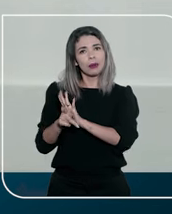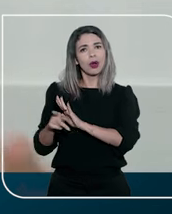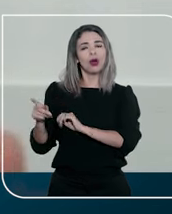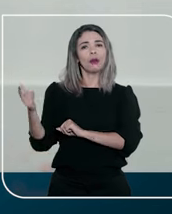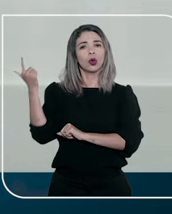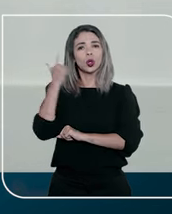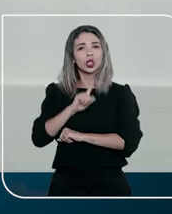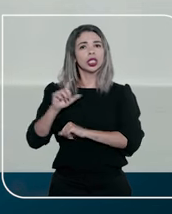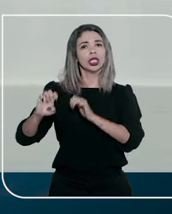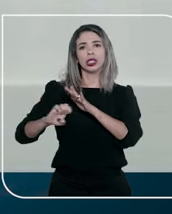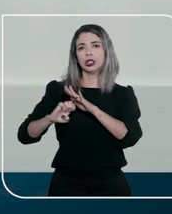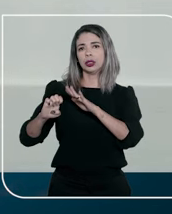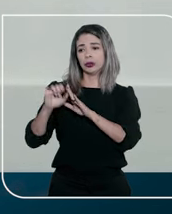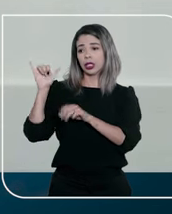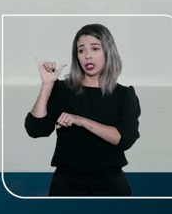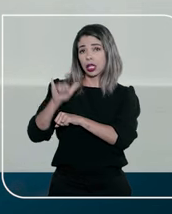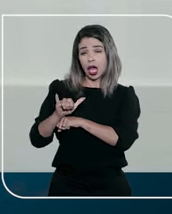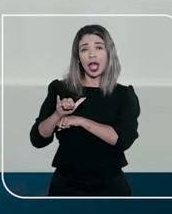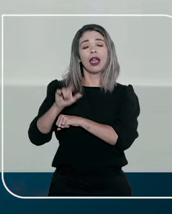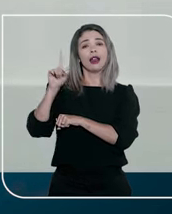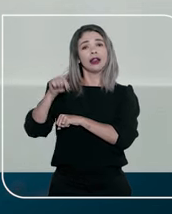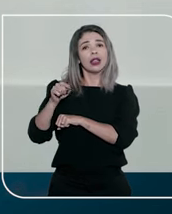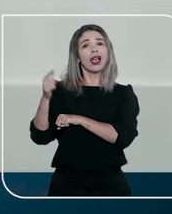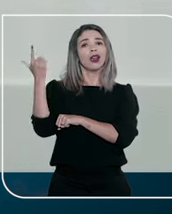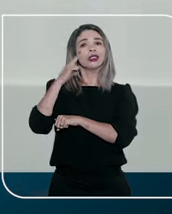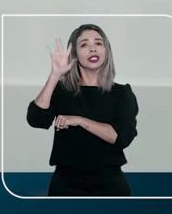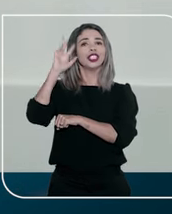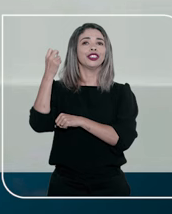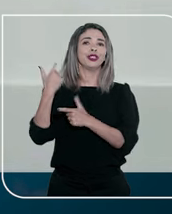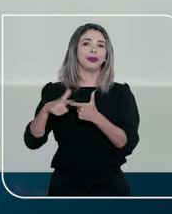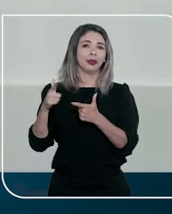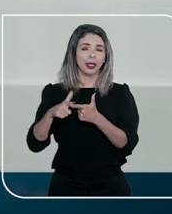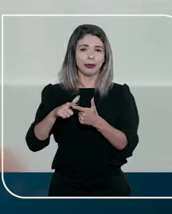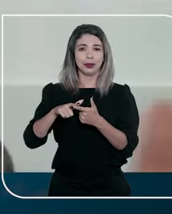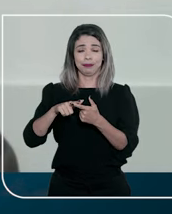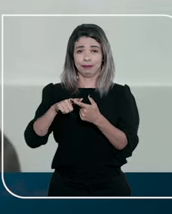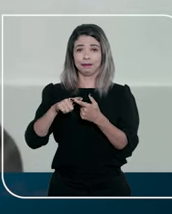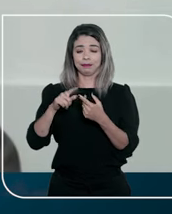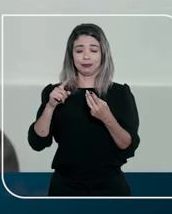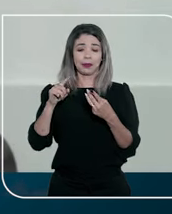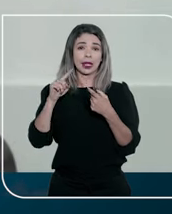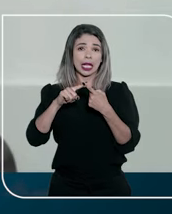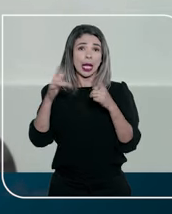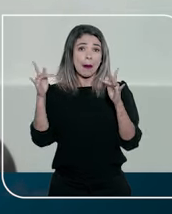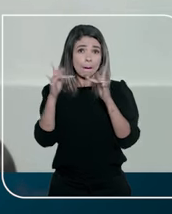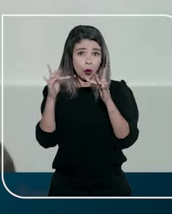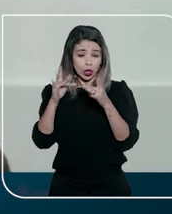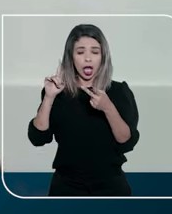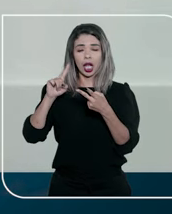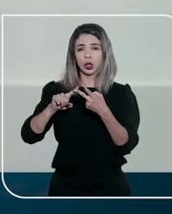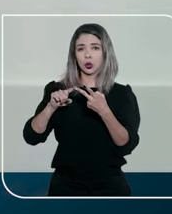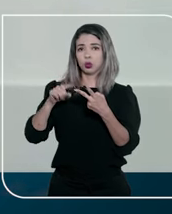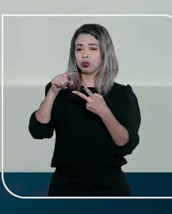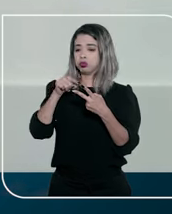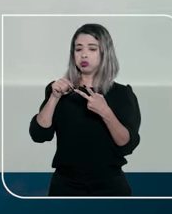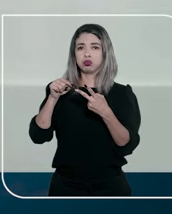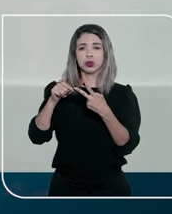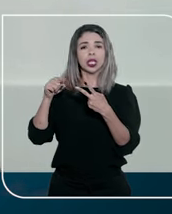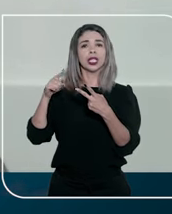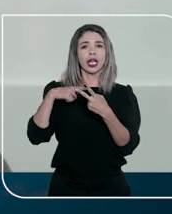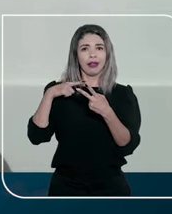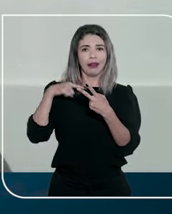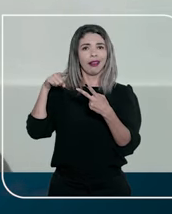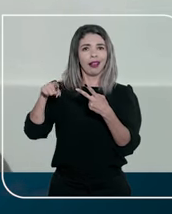um segundo passo, né? E, finalmente, caso nenhuma desses dois caminhos principais, ou seja,